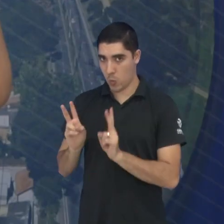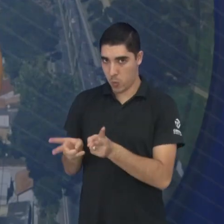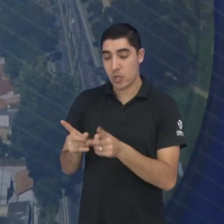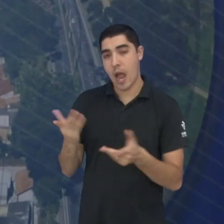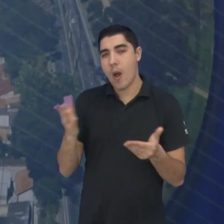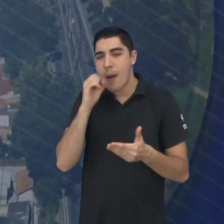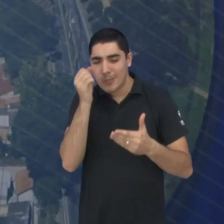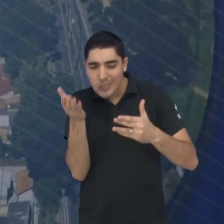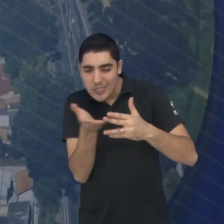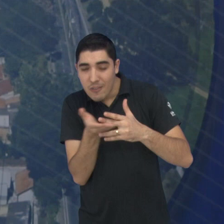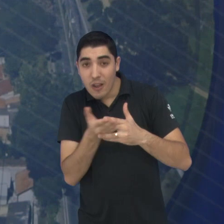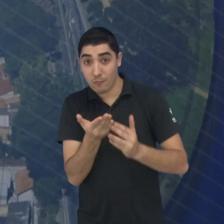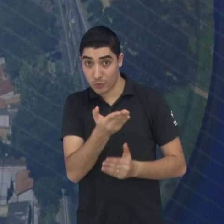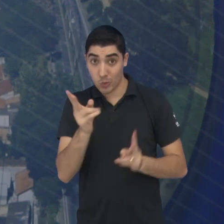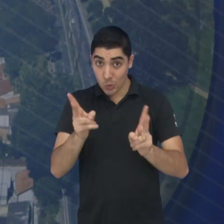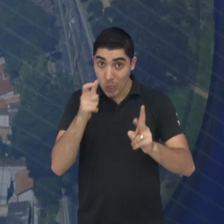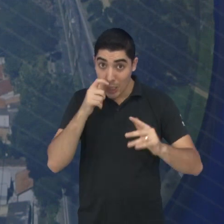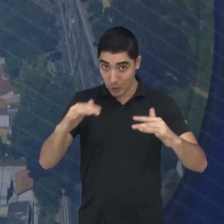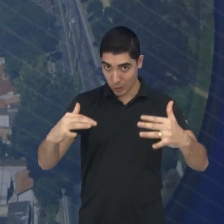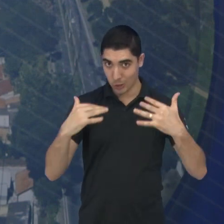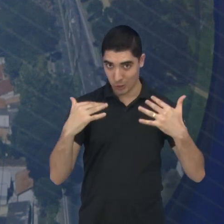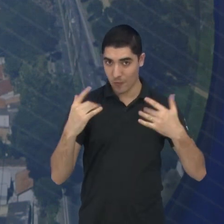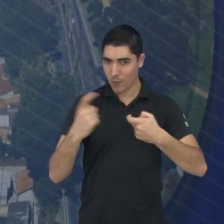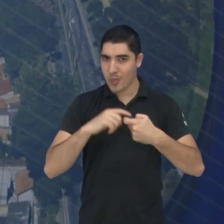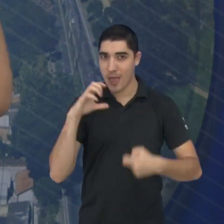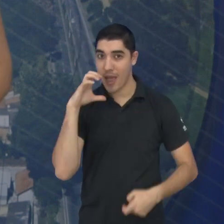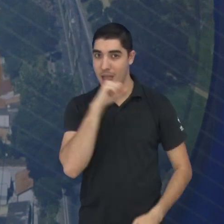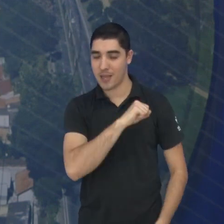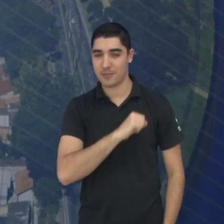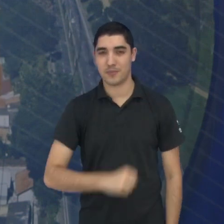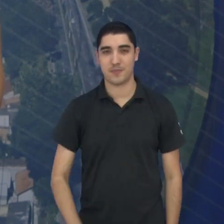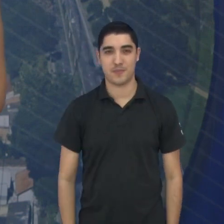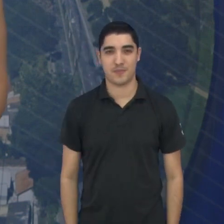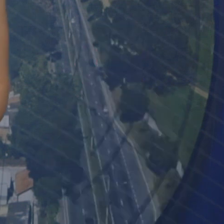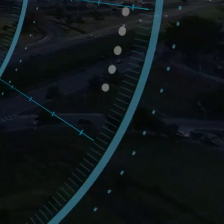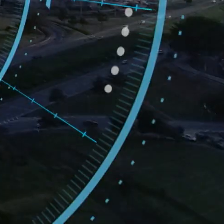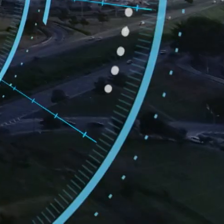break e fiquem com a gente porque voltamos já já. É bem rápido, gente.